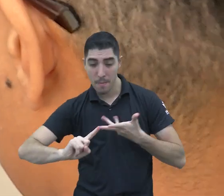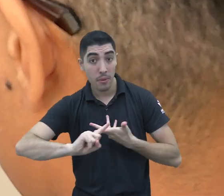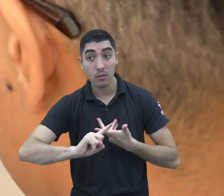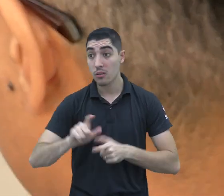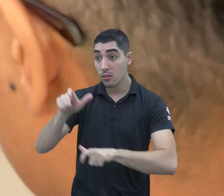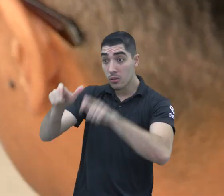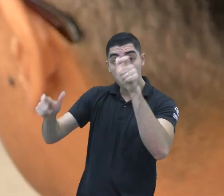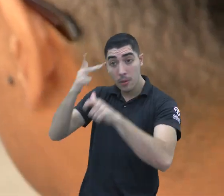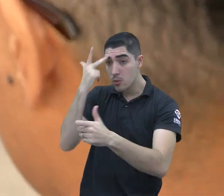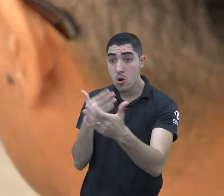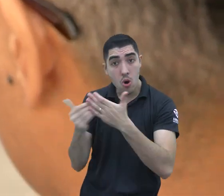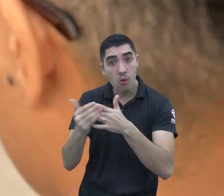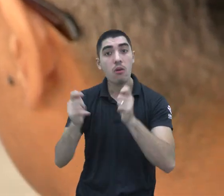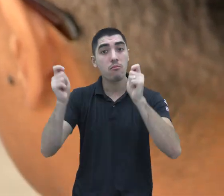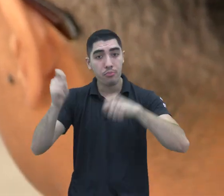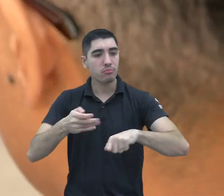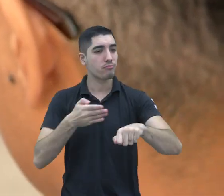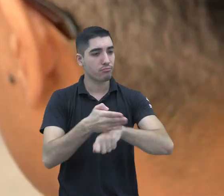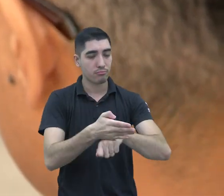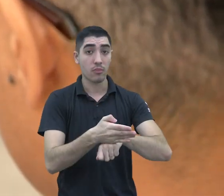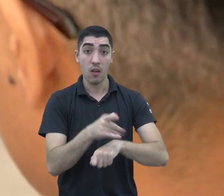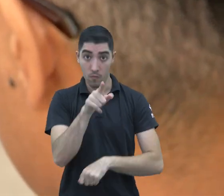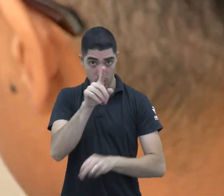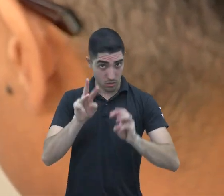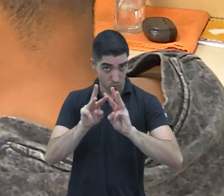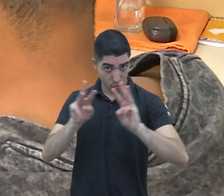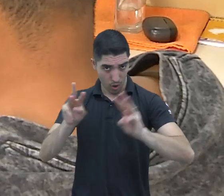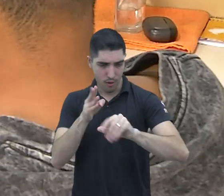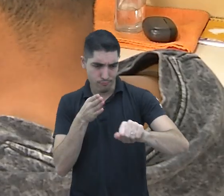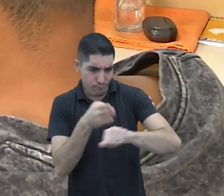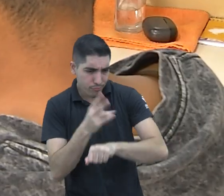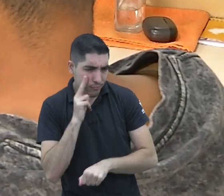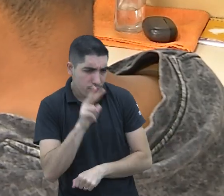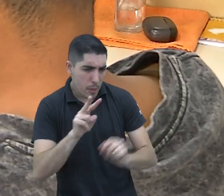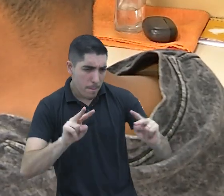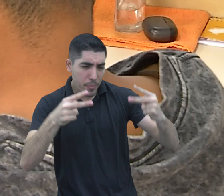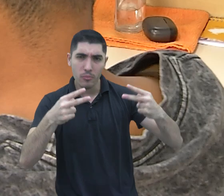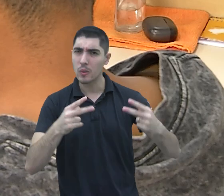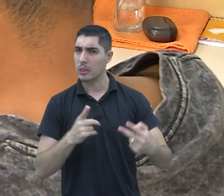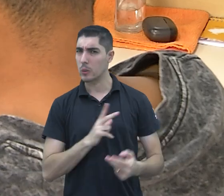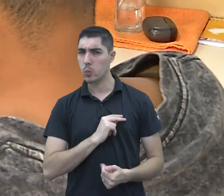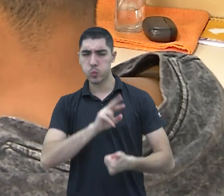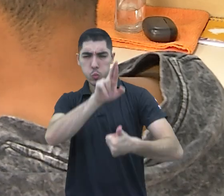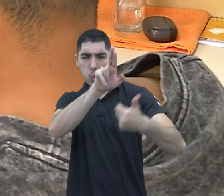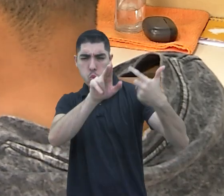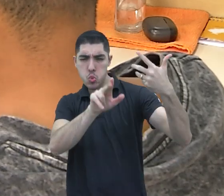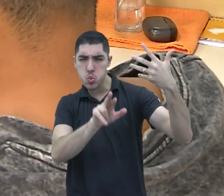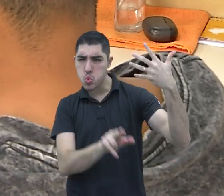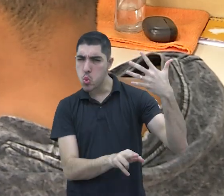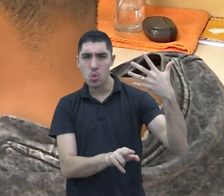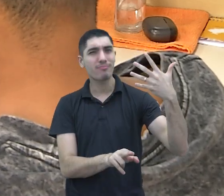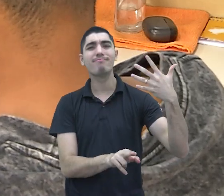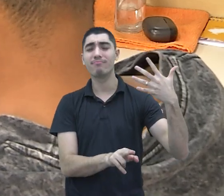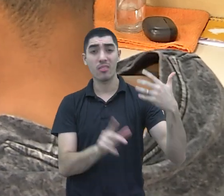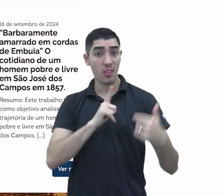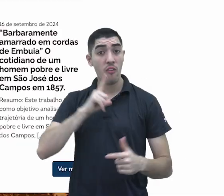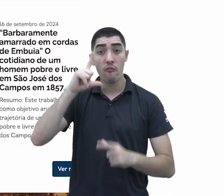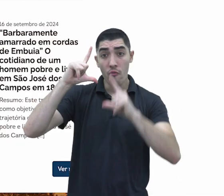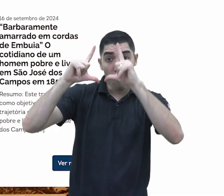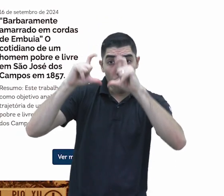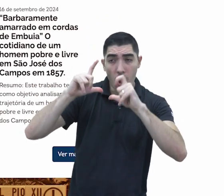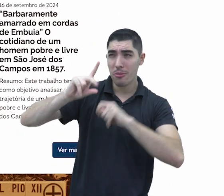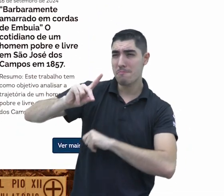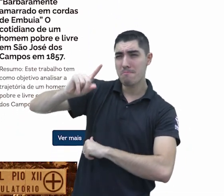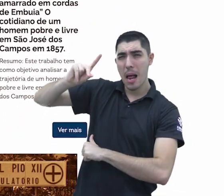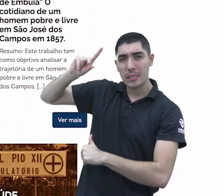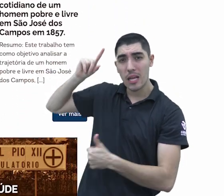que estão ao alcance de todos. Ao entrar no site, é possível ter acesso a um rico acervo online, que